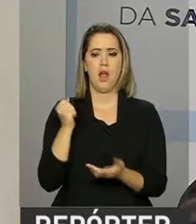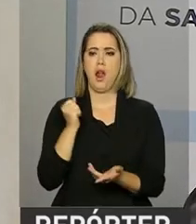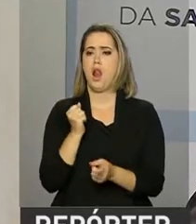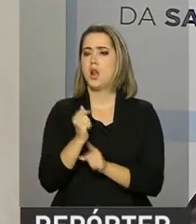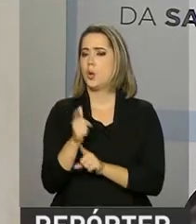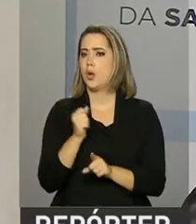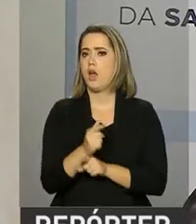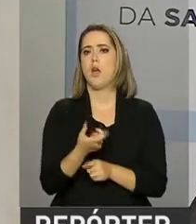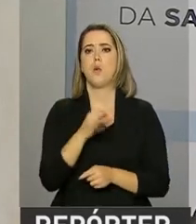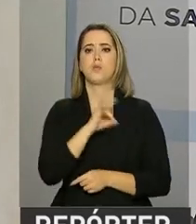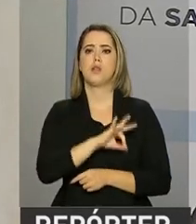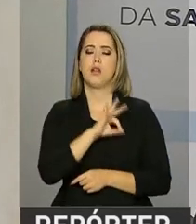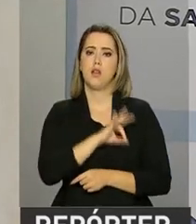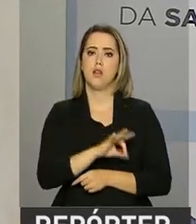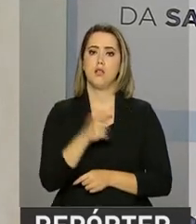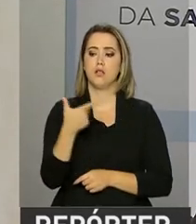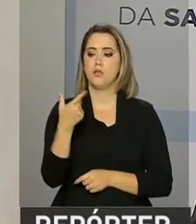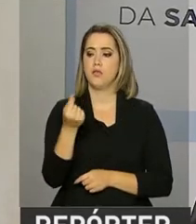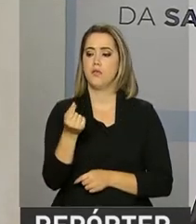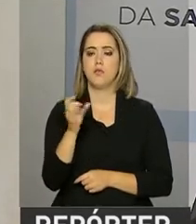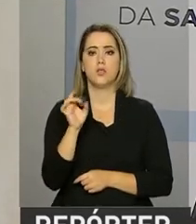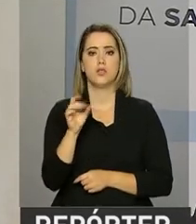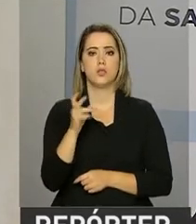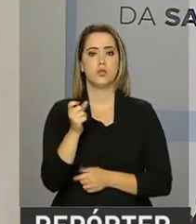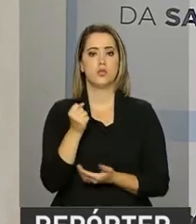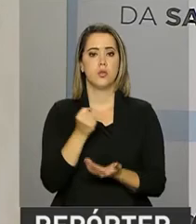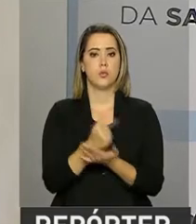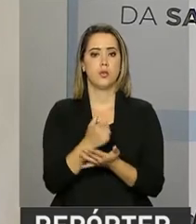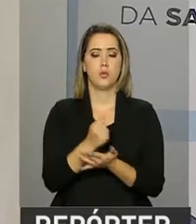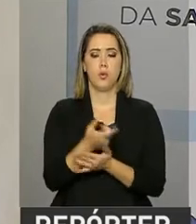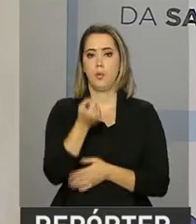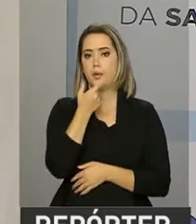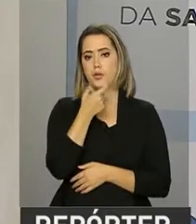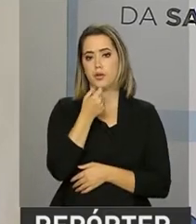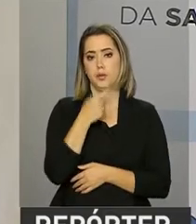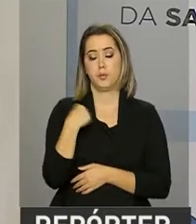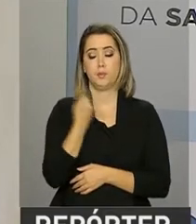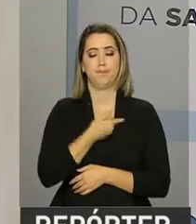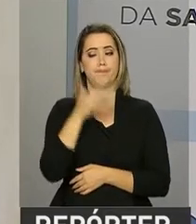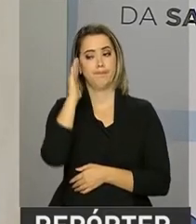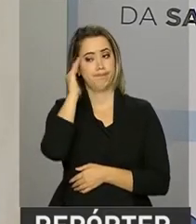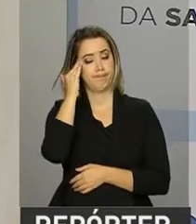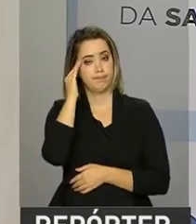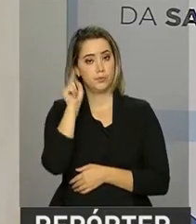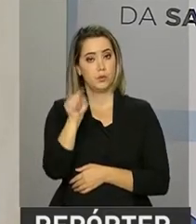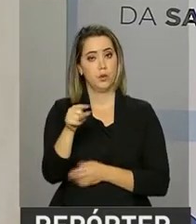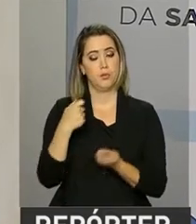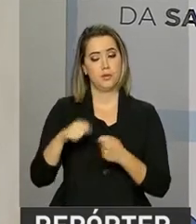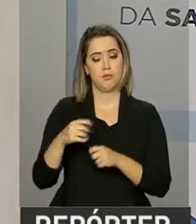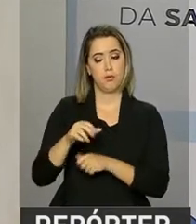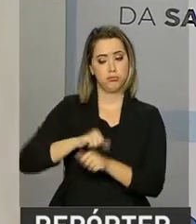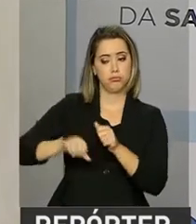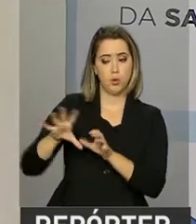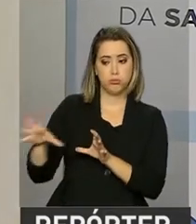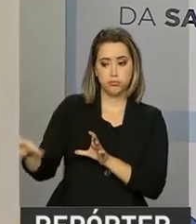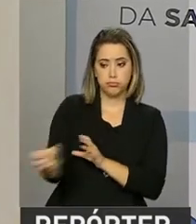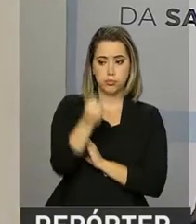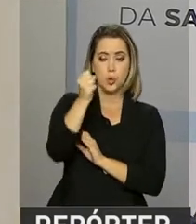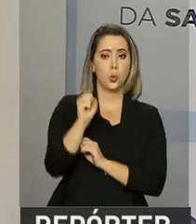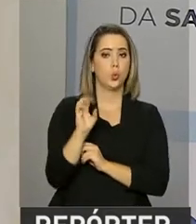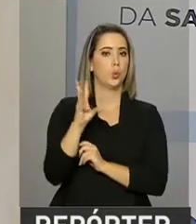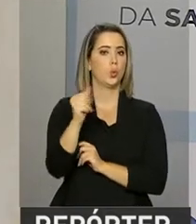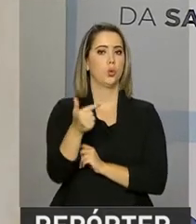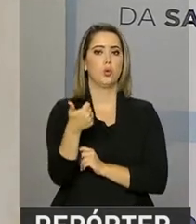salários e 20 apenas aplicado em medicamentos então nós entendemos que devemos aplicar todo 100 bilhões